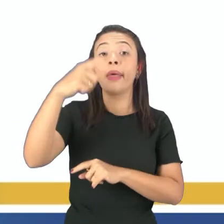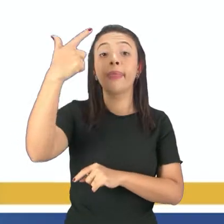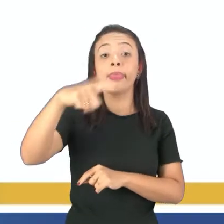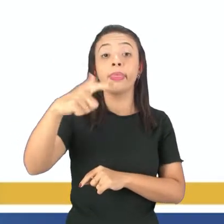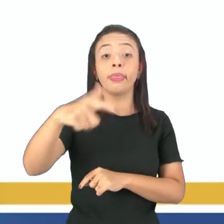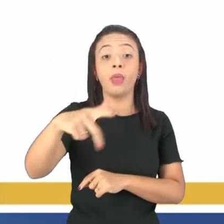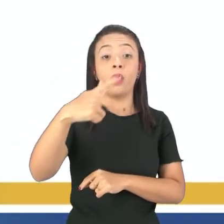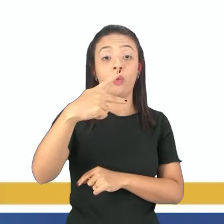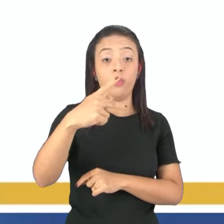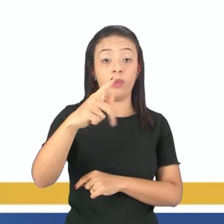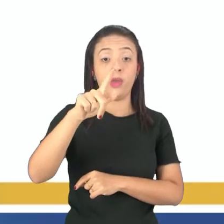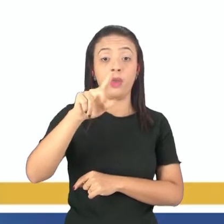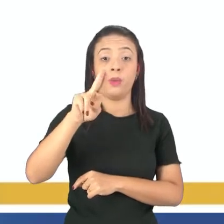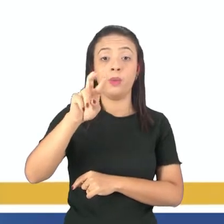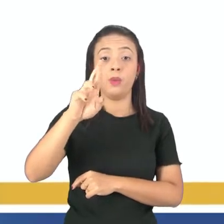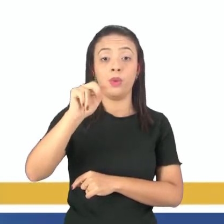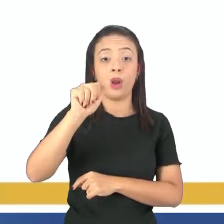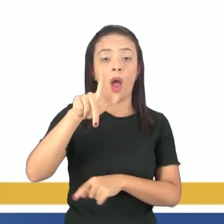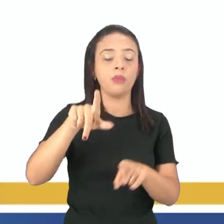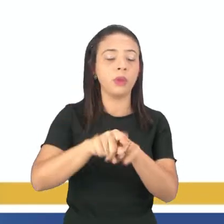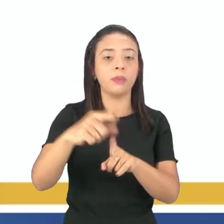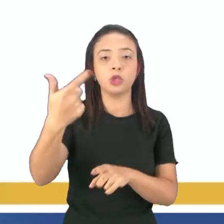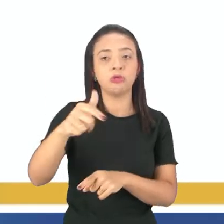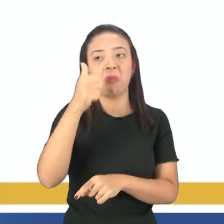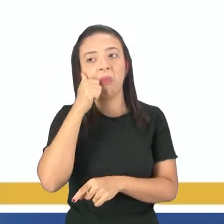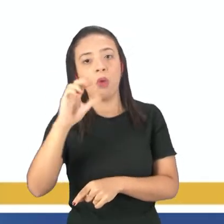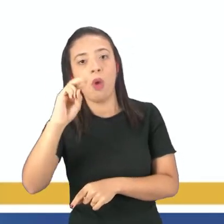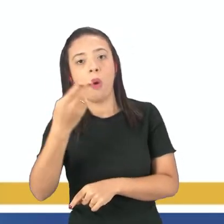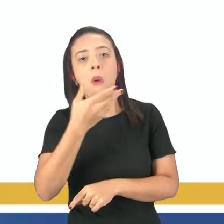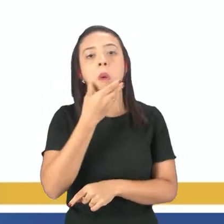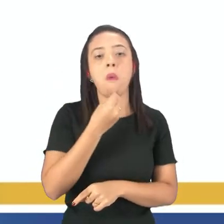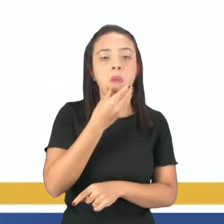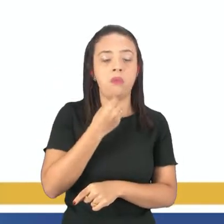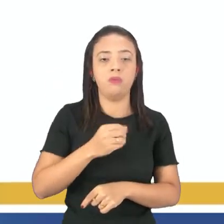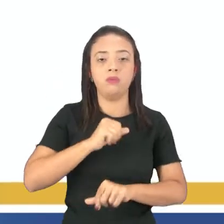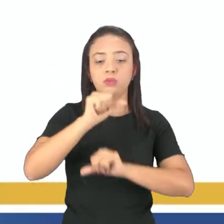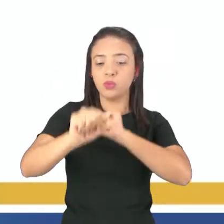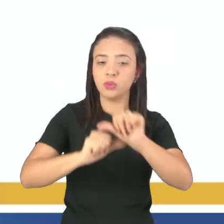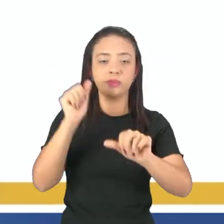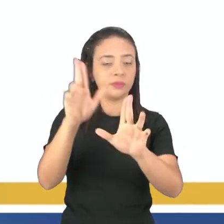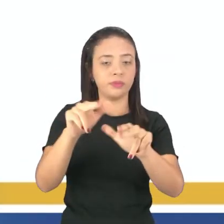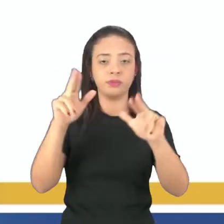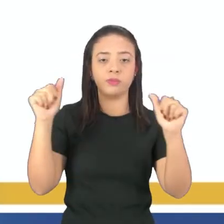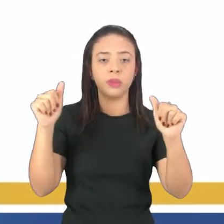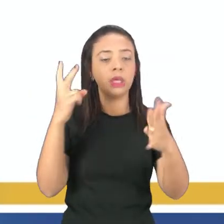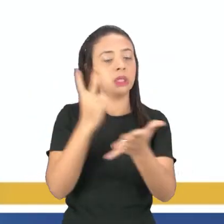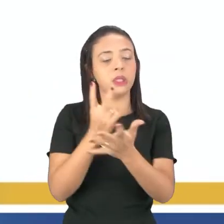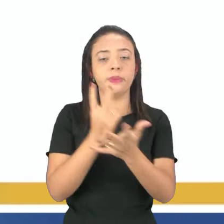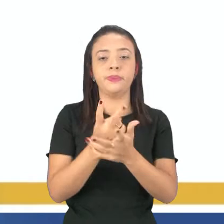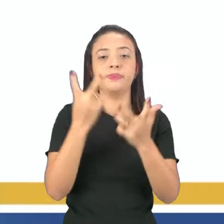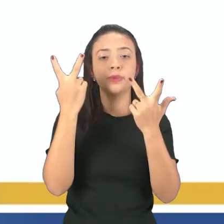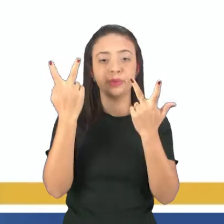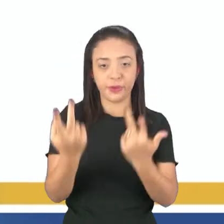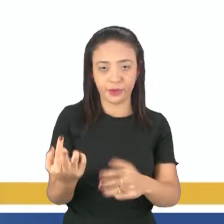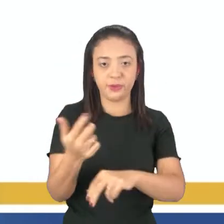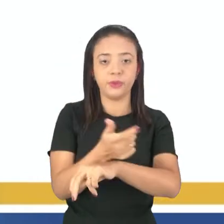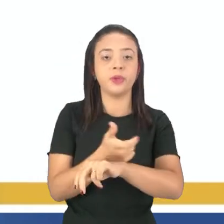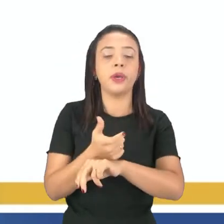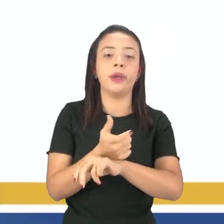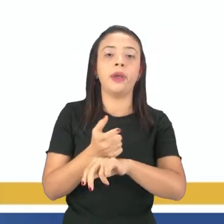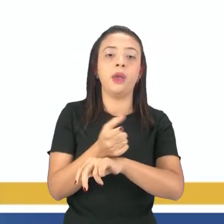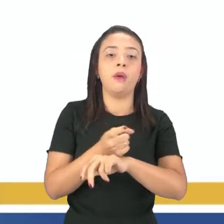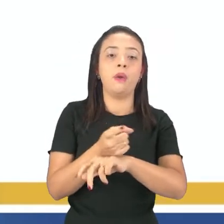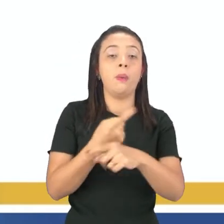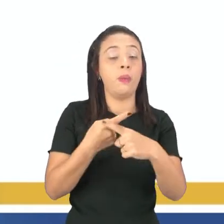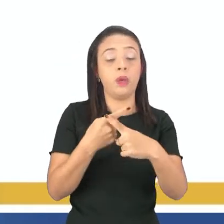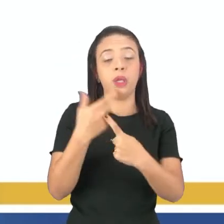plural e não difere quanto ao gênero, ou seja, os adjetivos são imutáveis. A gente usa ele da mesma forma, porque ele não tem plural e